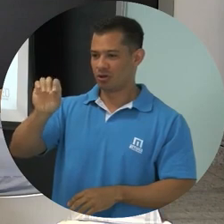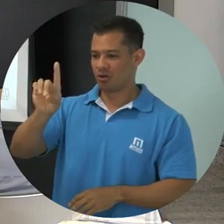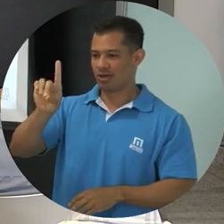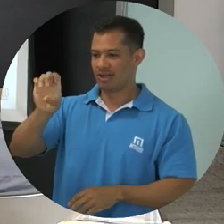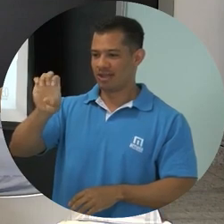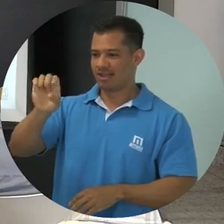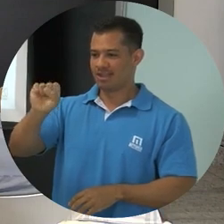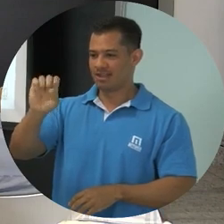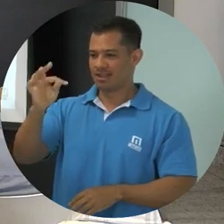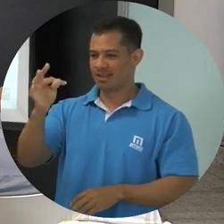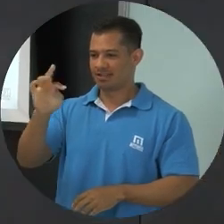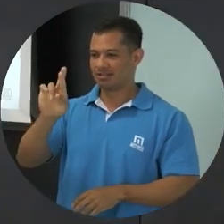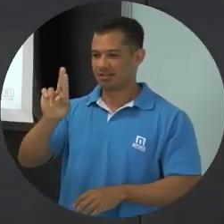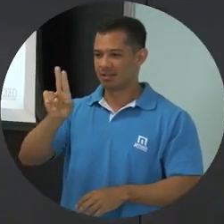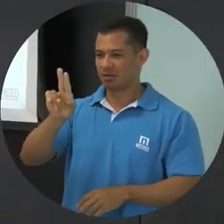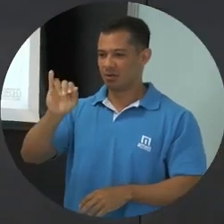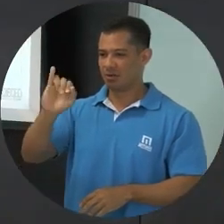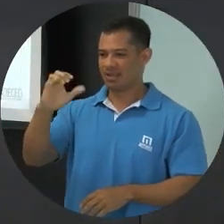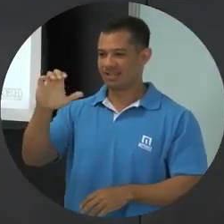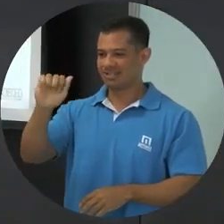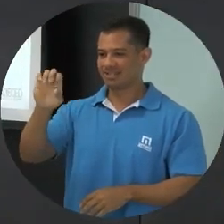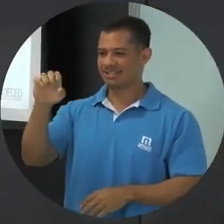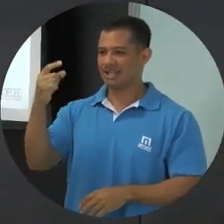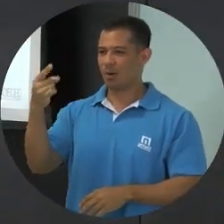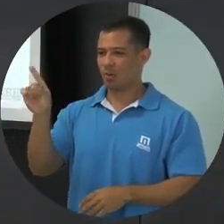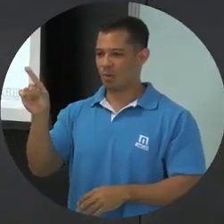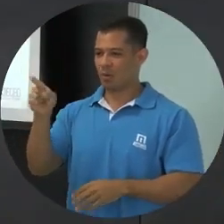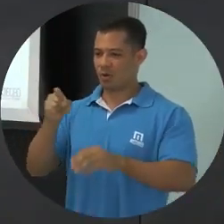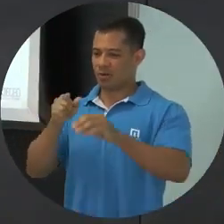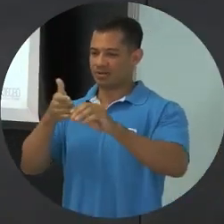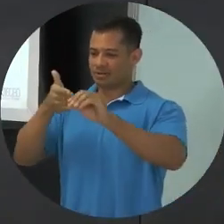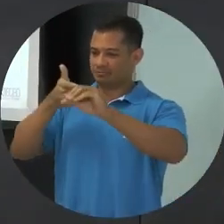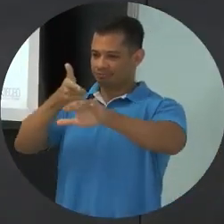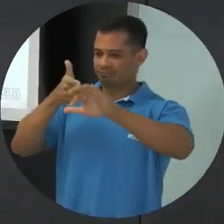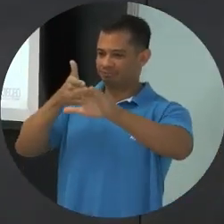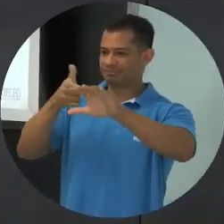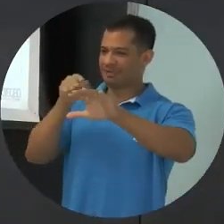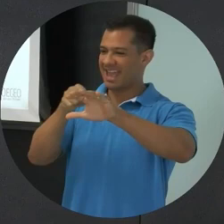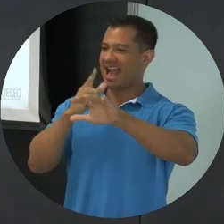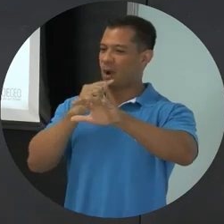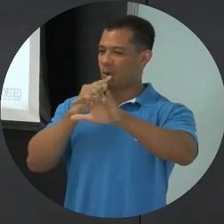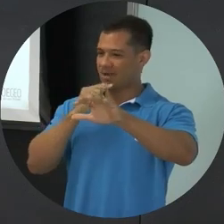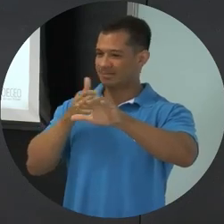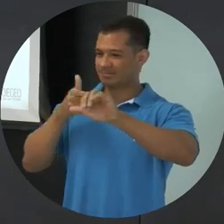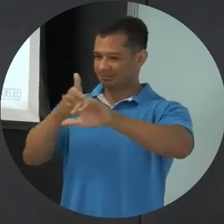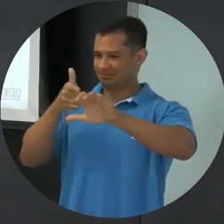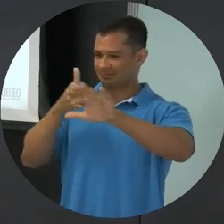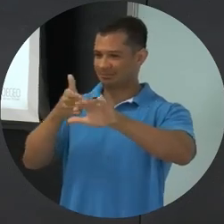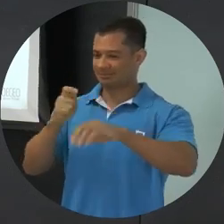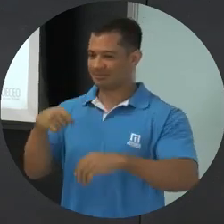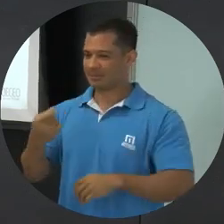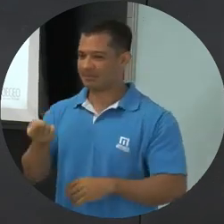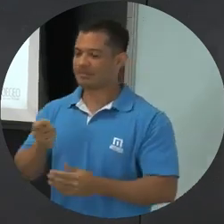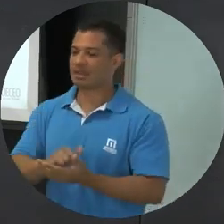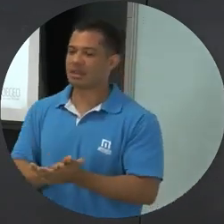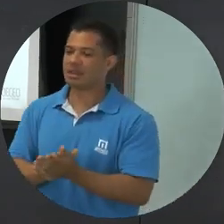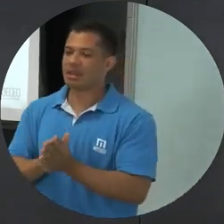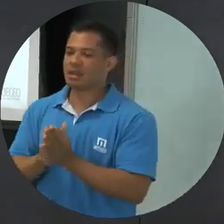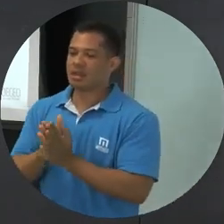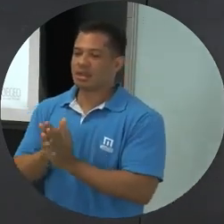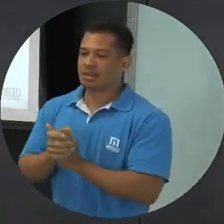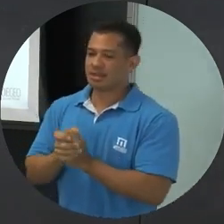um crescimento, assim, uma melhoria muito grande em relação às atividades que são feitas hoje em dia de demolição